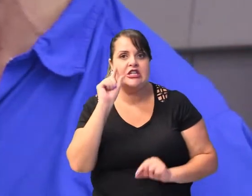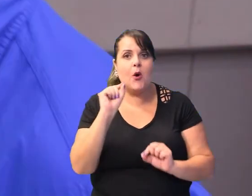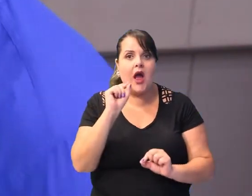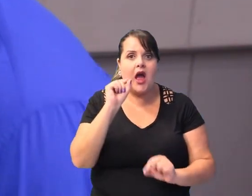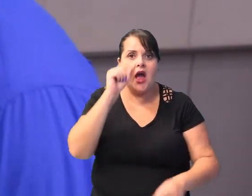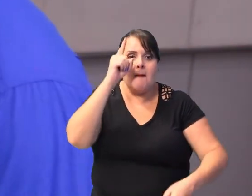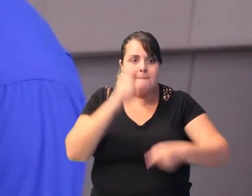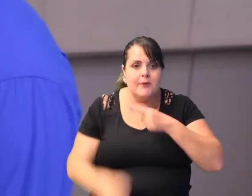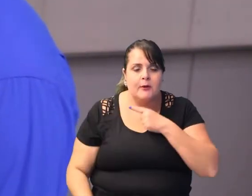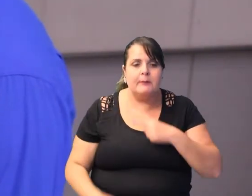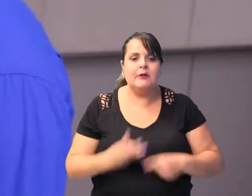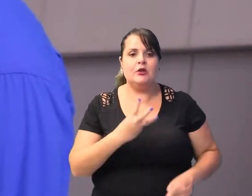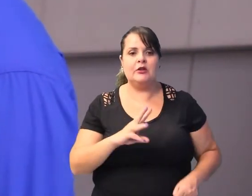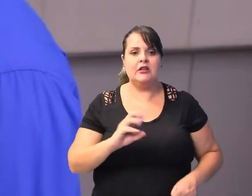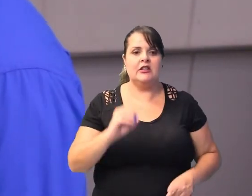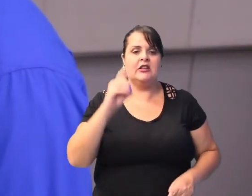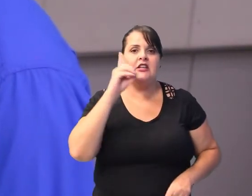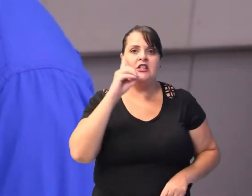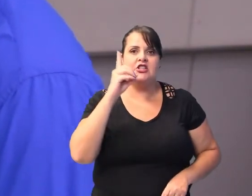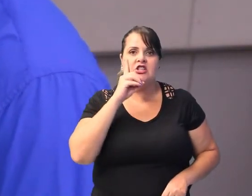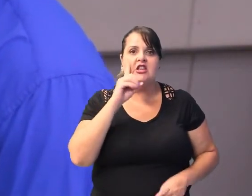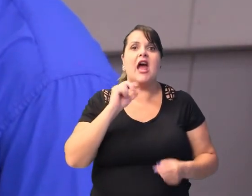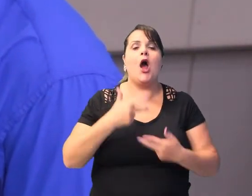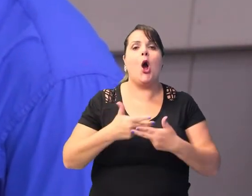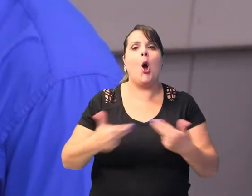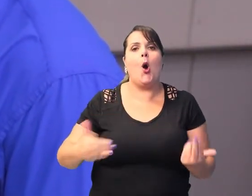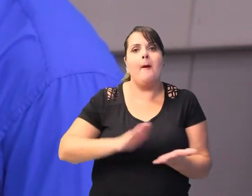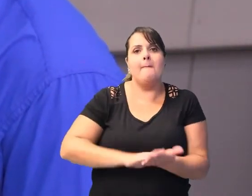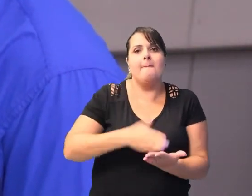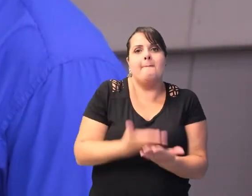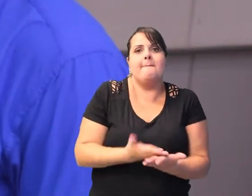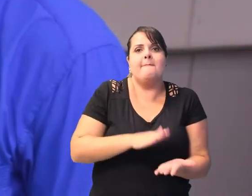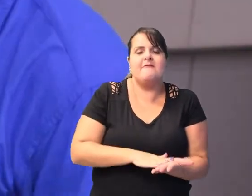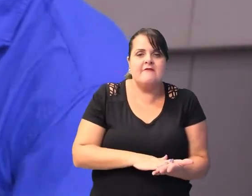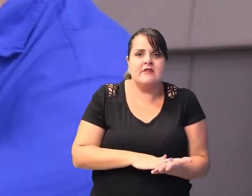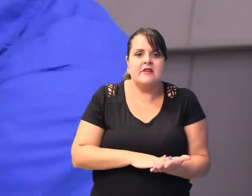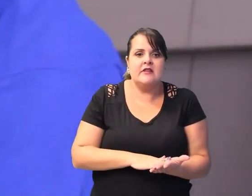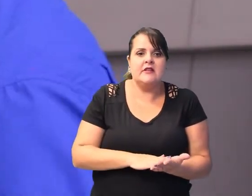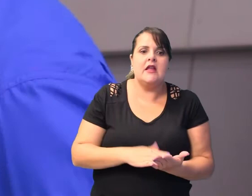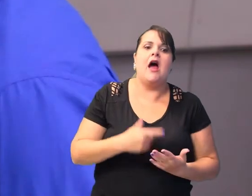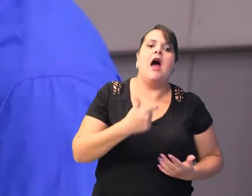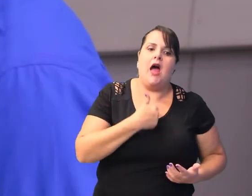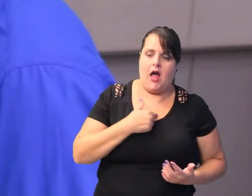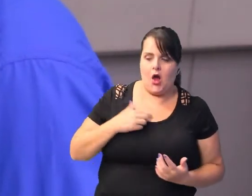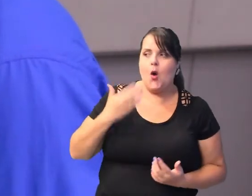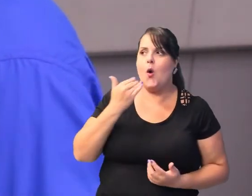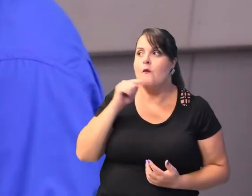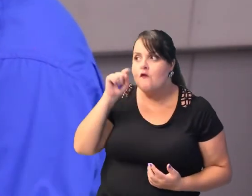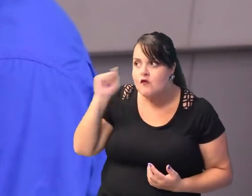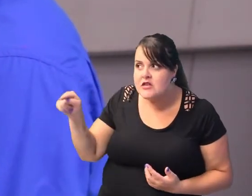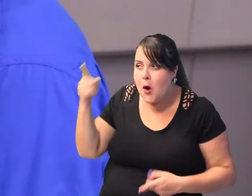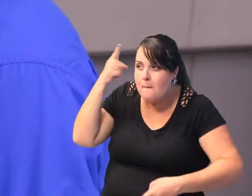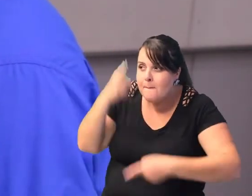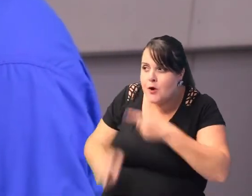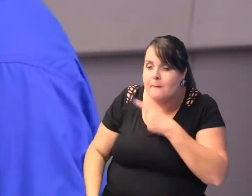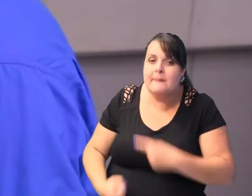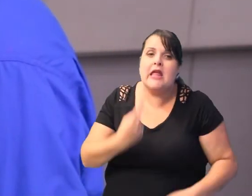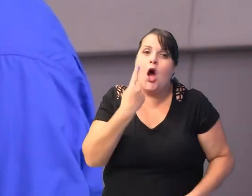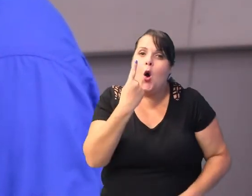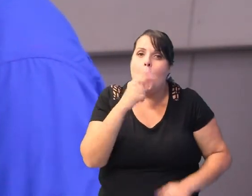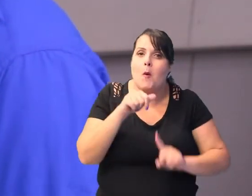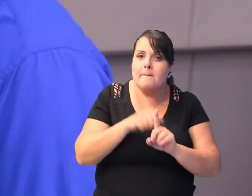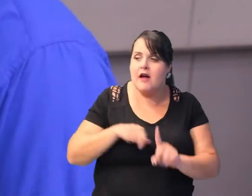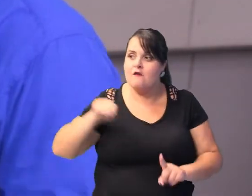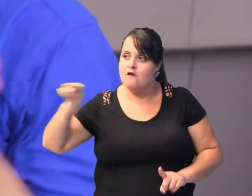protocolo 30 dias em fritura things you assecob futuro jogo assim não é sempre como mas então um mês r